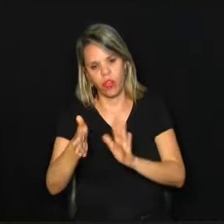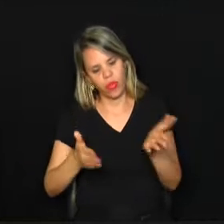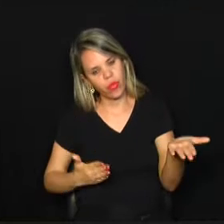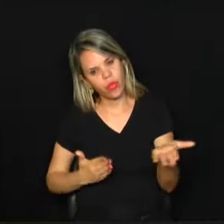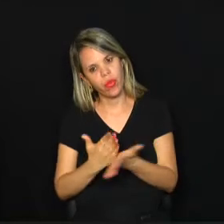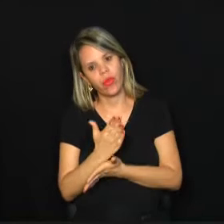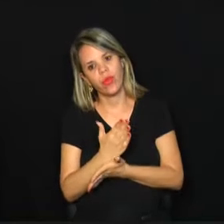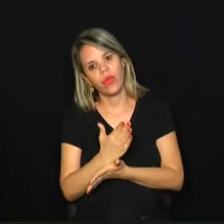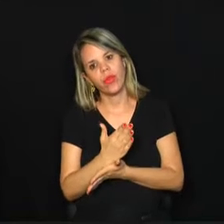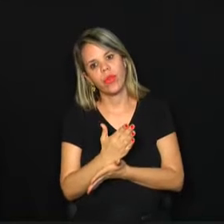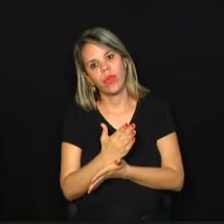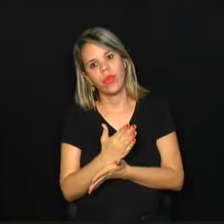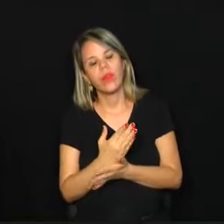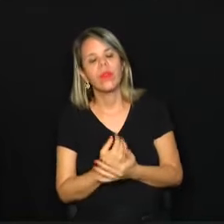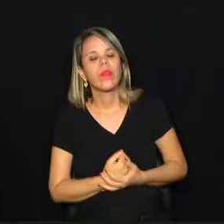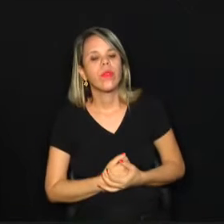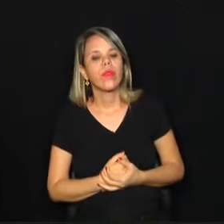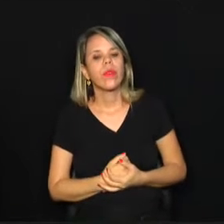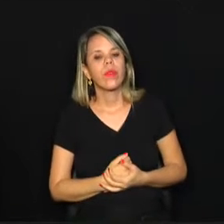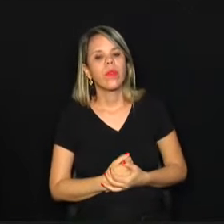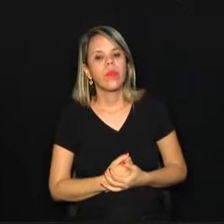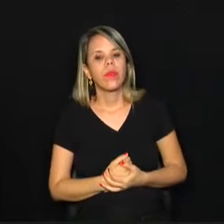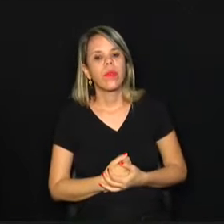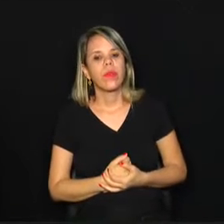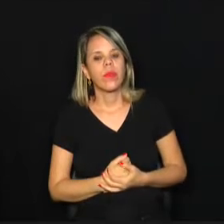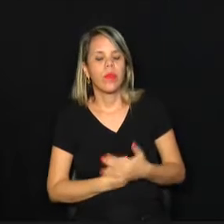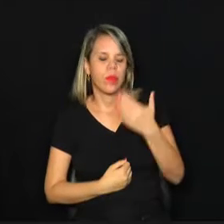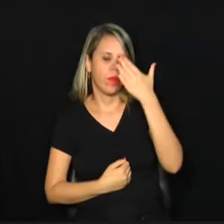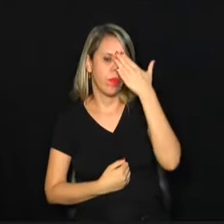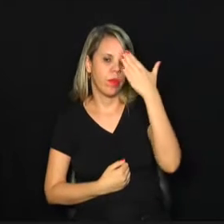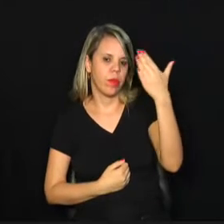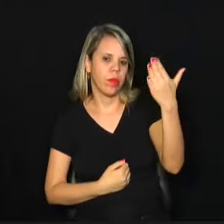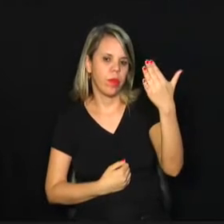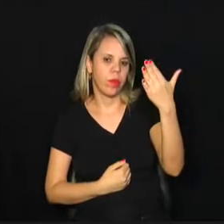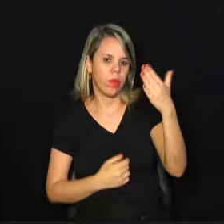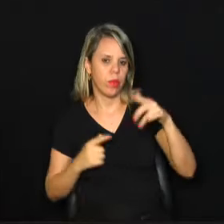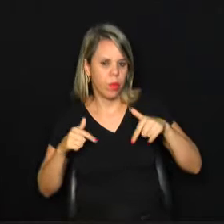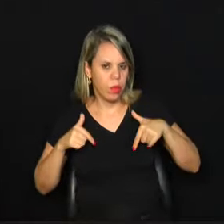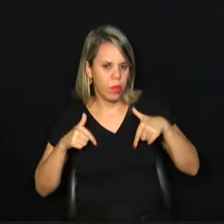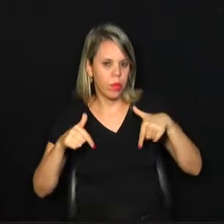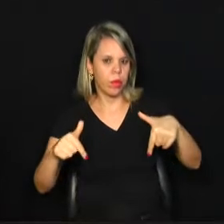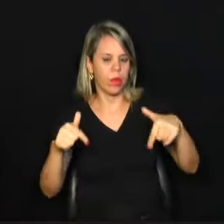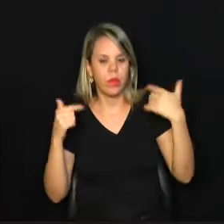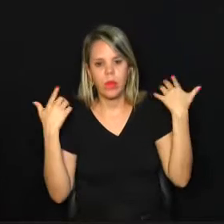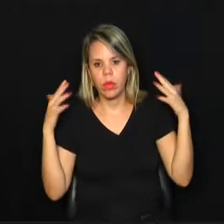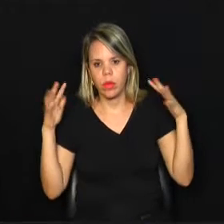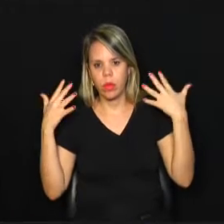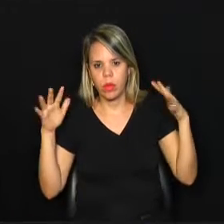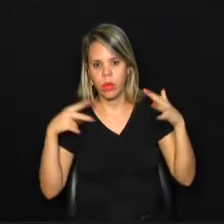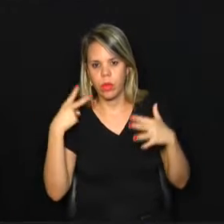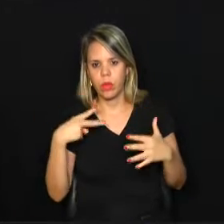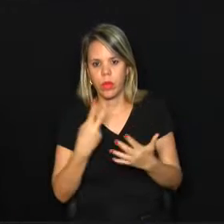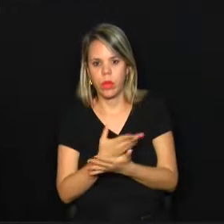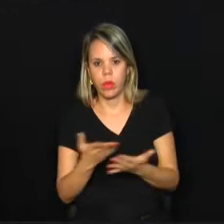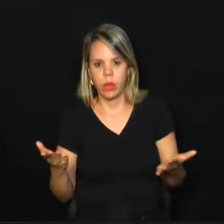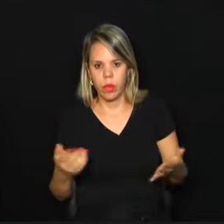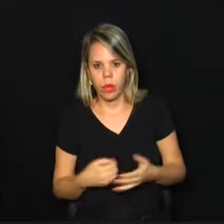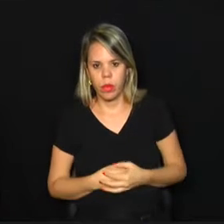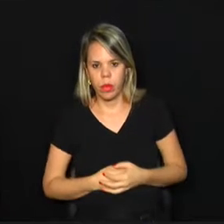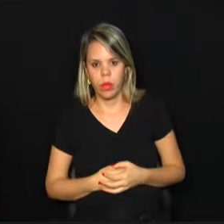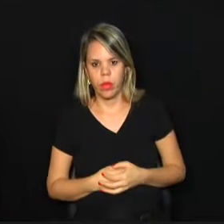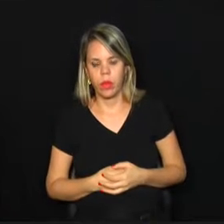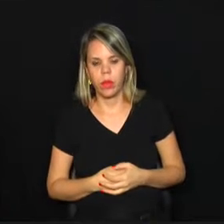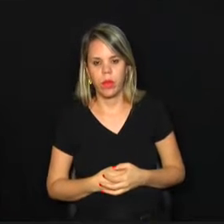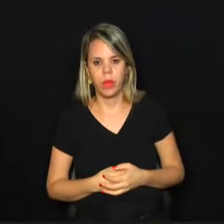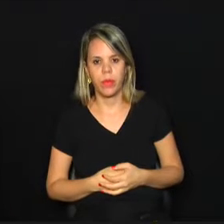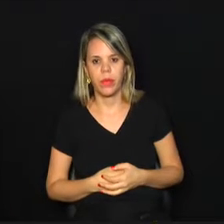aprovada, pelo que também aqui agradeço todo o empenho, parabenizo o empenho dos vereadores nesse